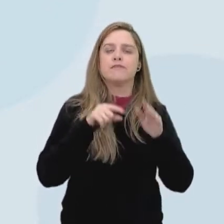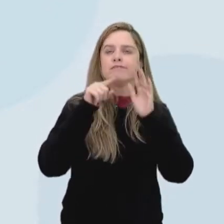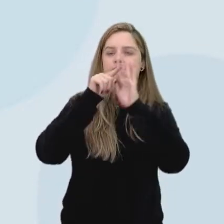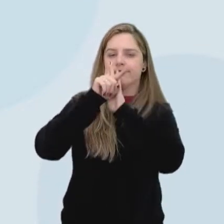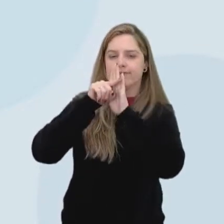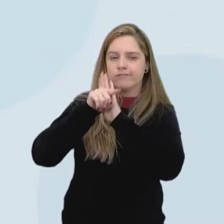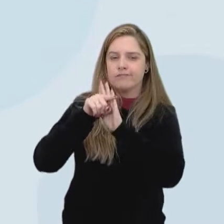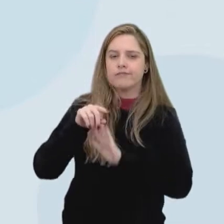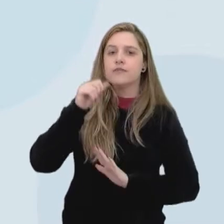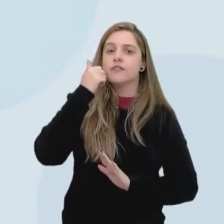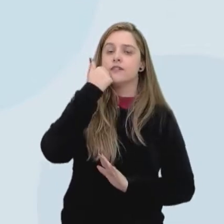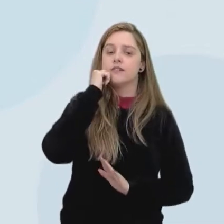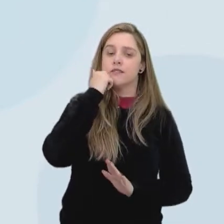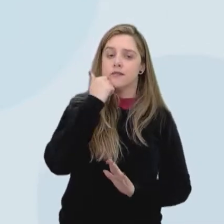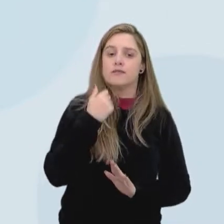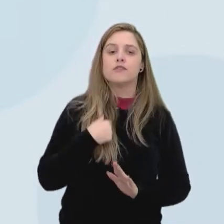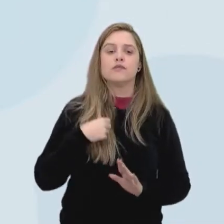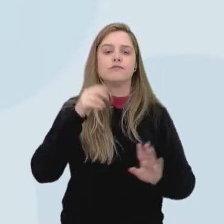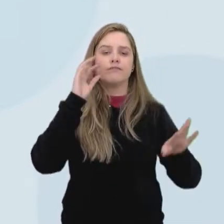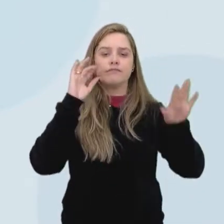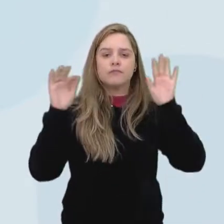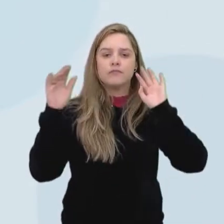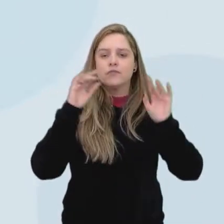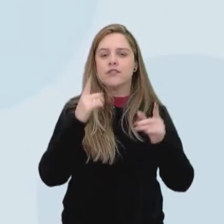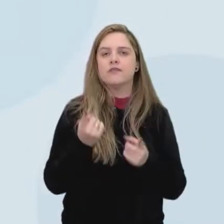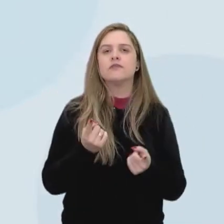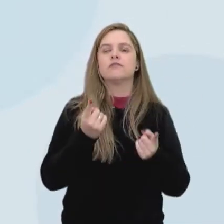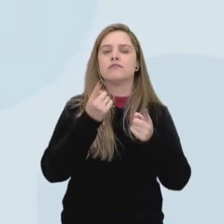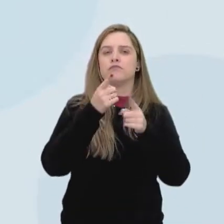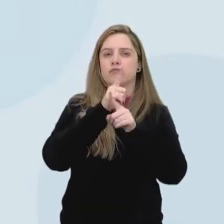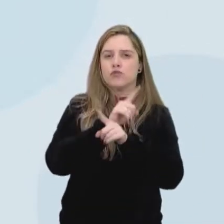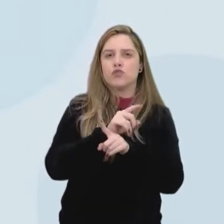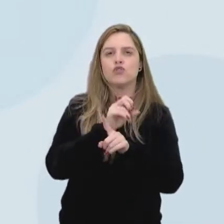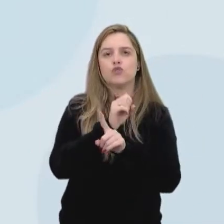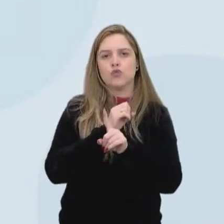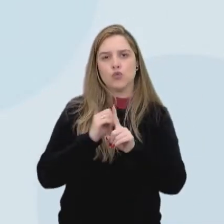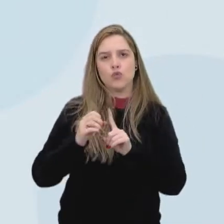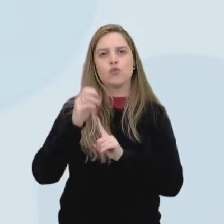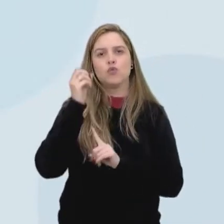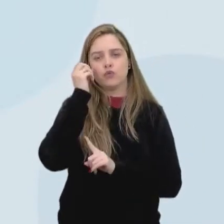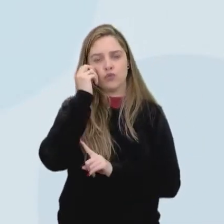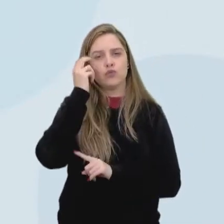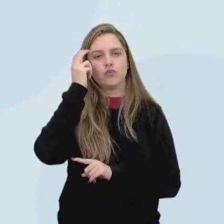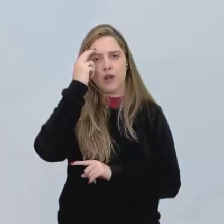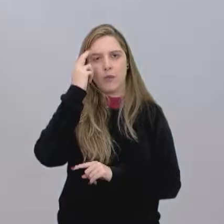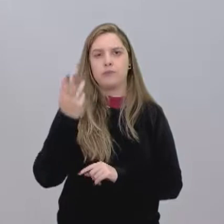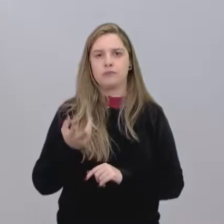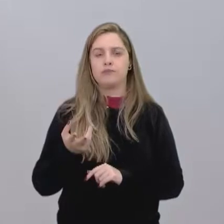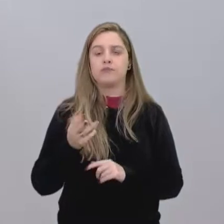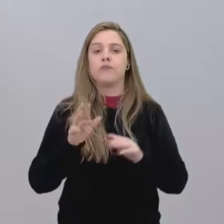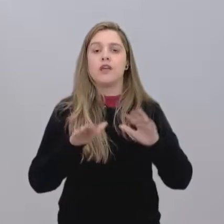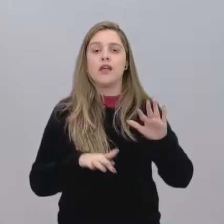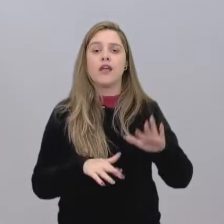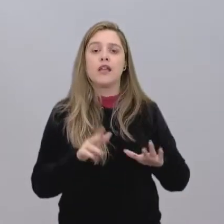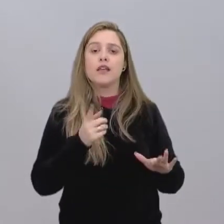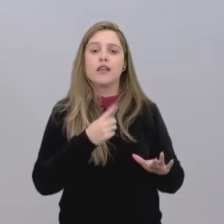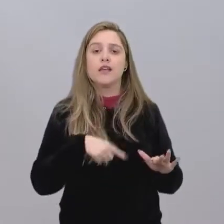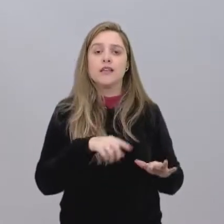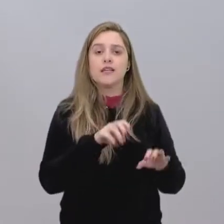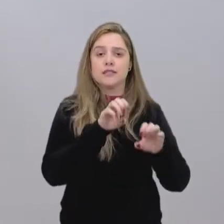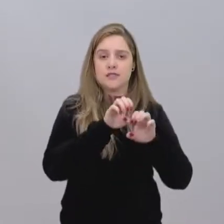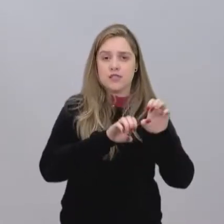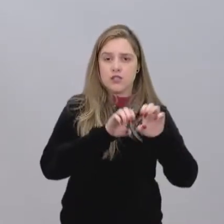investigação científica e a mediação e intervenção sociocultural. Aliás, gente, esses